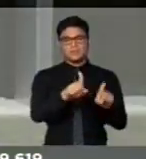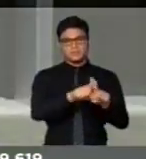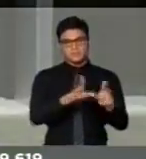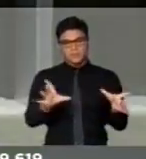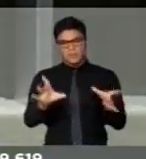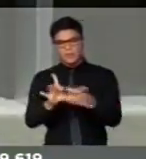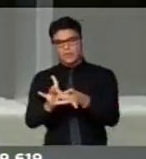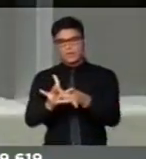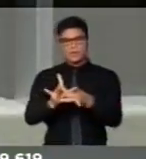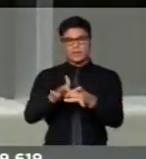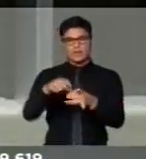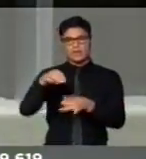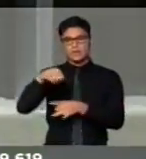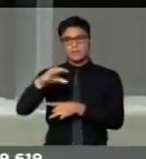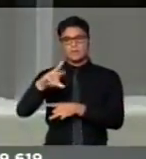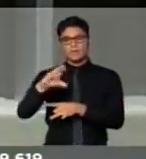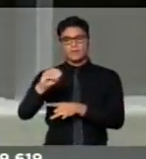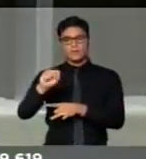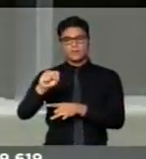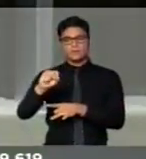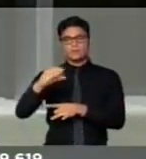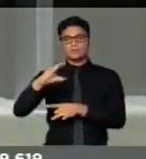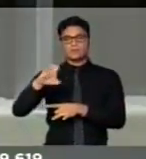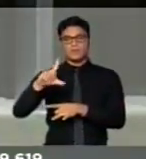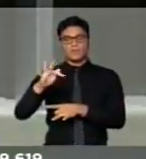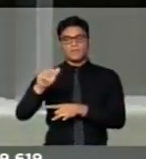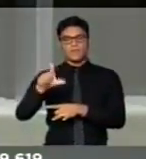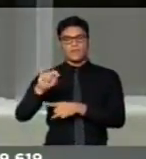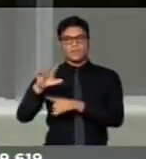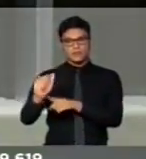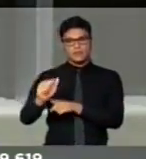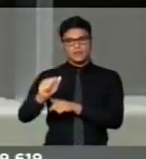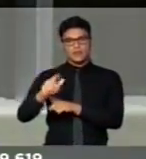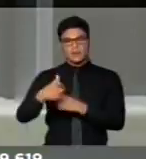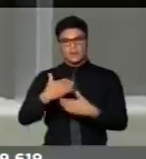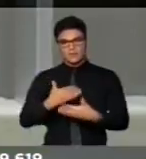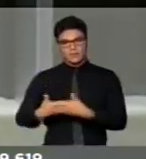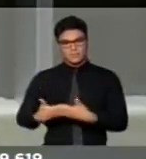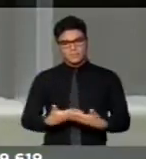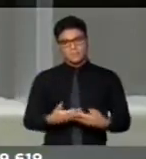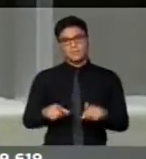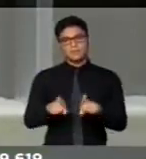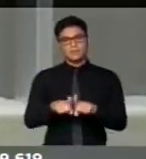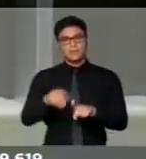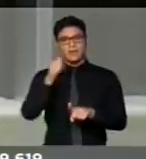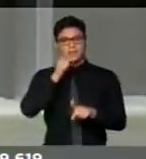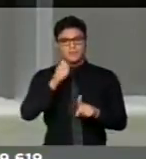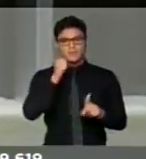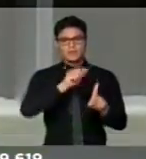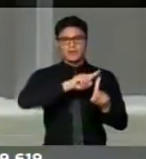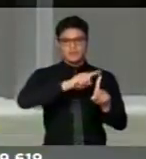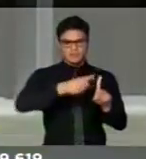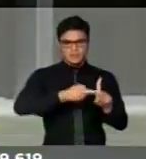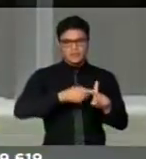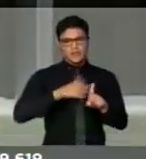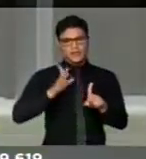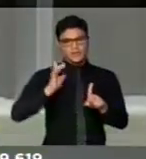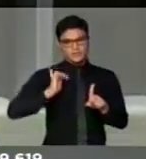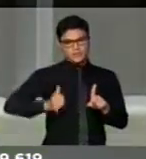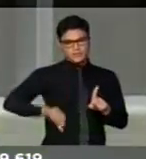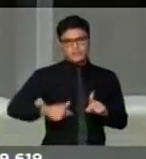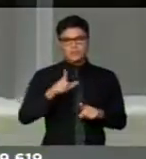de microcefalia em bebês. As gestantes do Bolsa Família, que já fazem acompanhamento